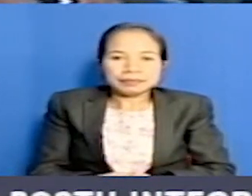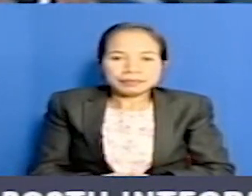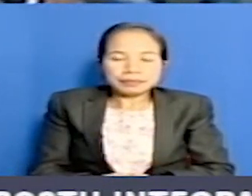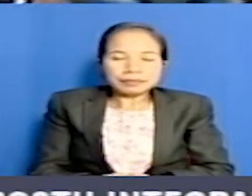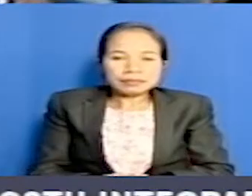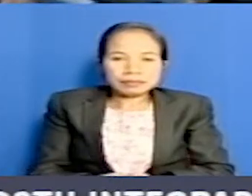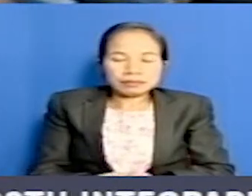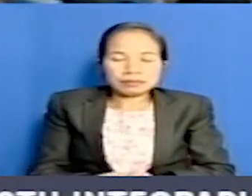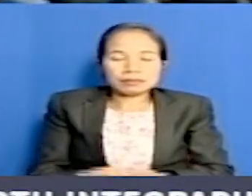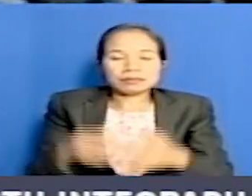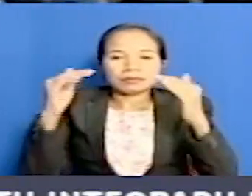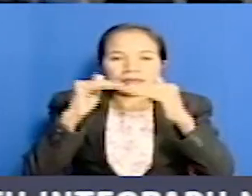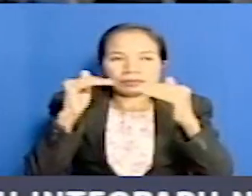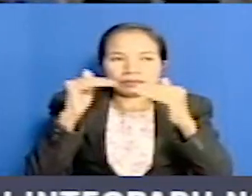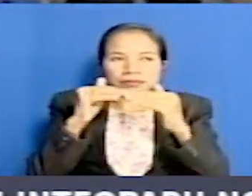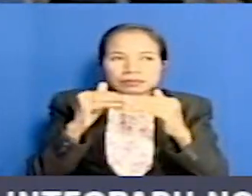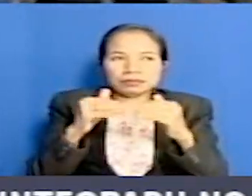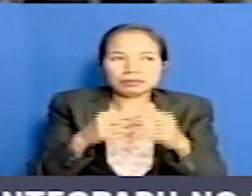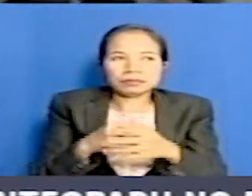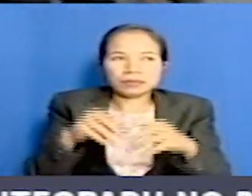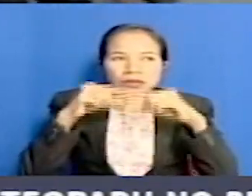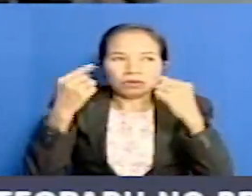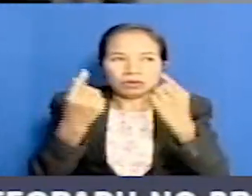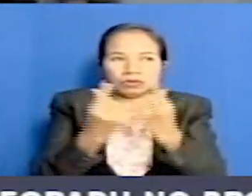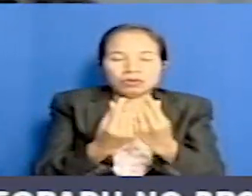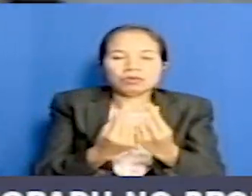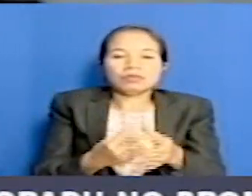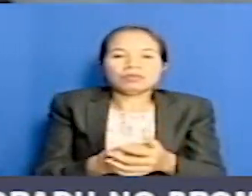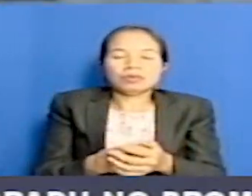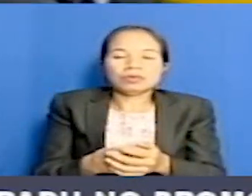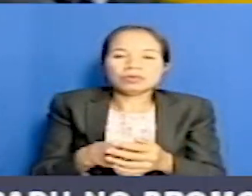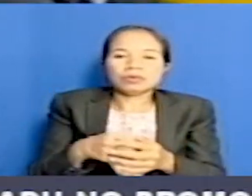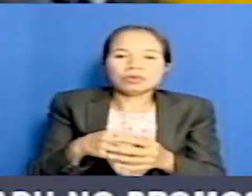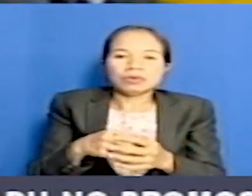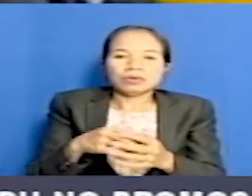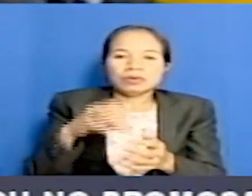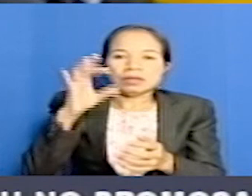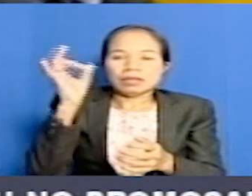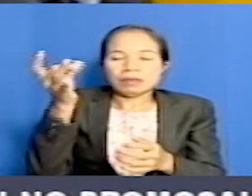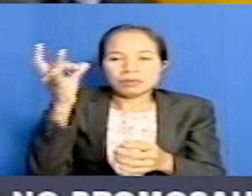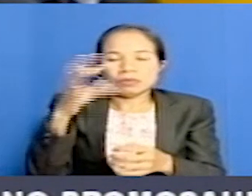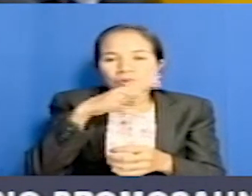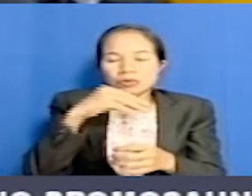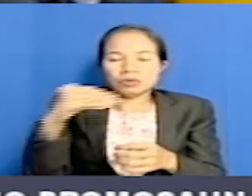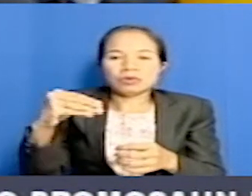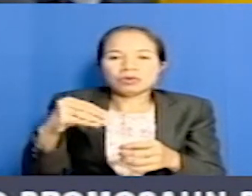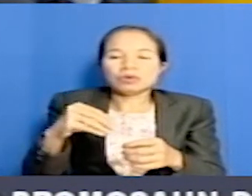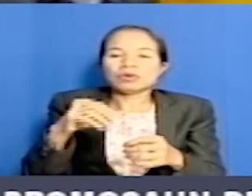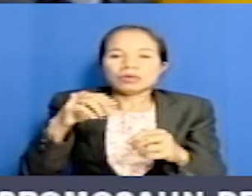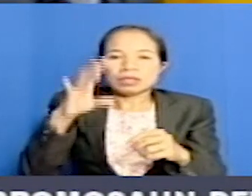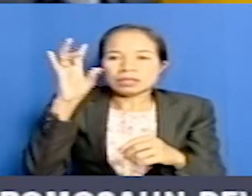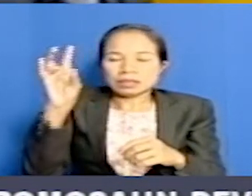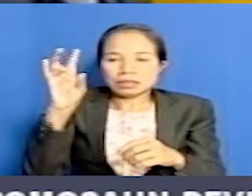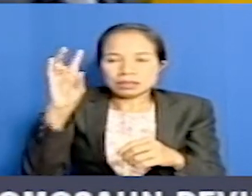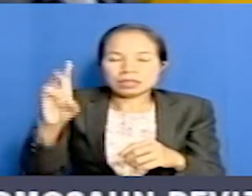E a âmbito diálogo no reconciliação entre grupo arte marciais no arte ritual e a posto administrativo Zumalai município